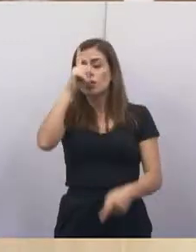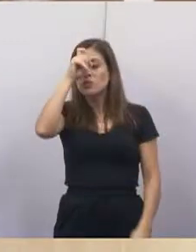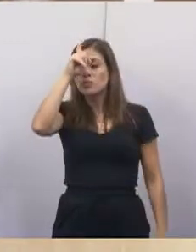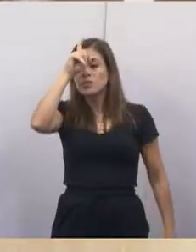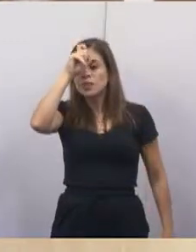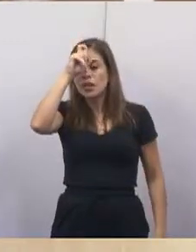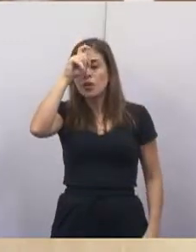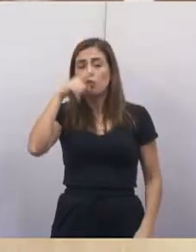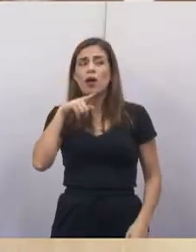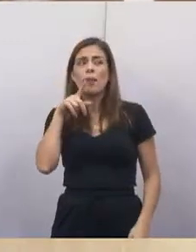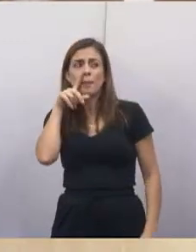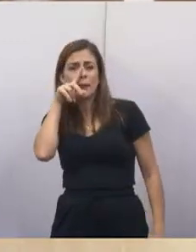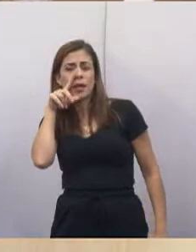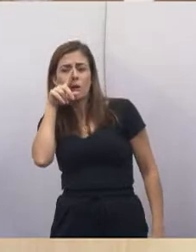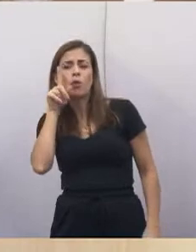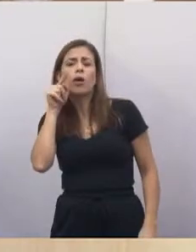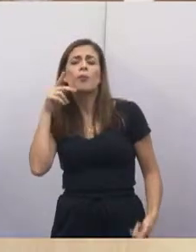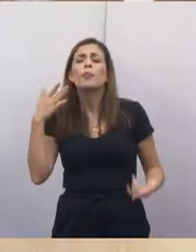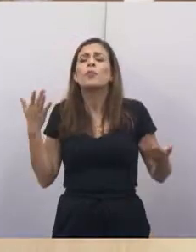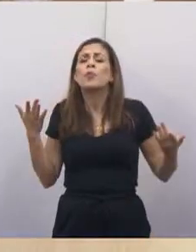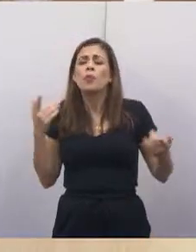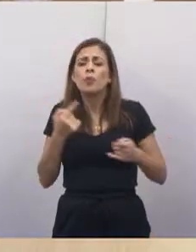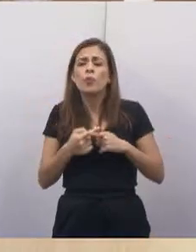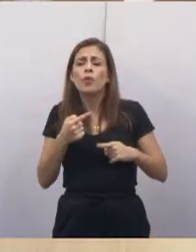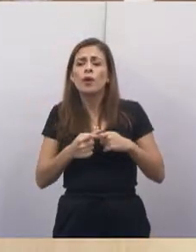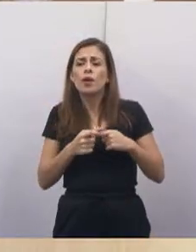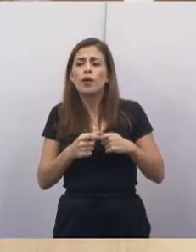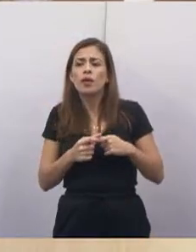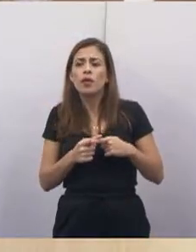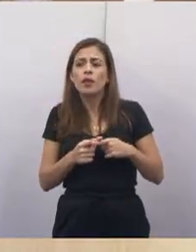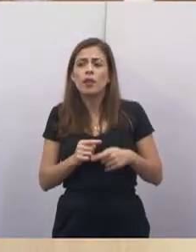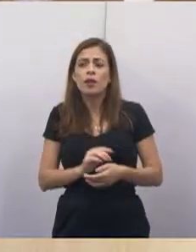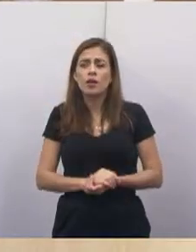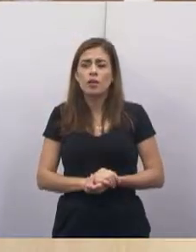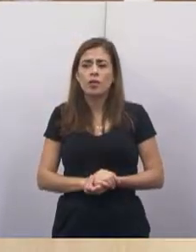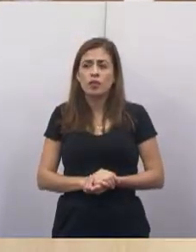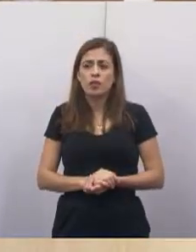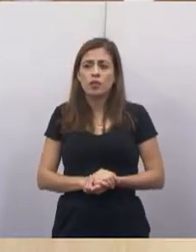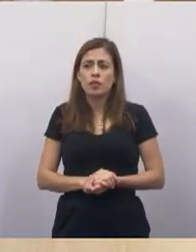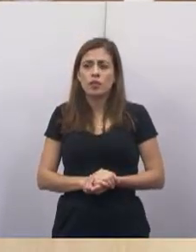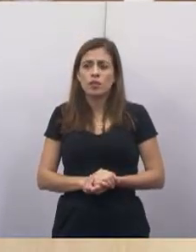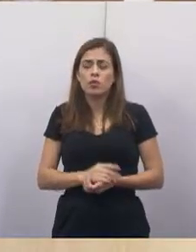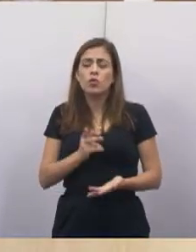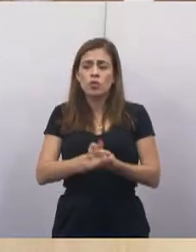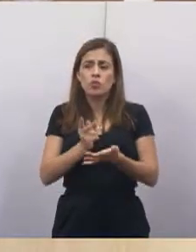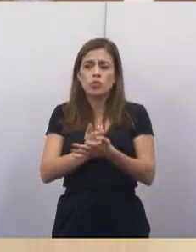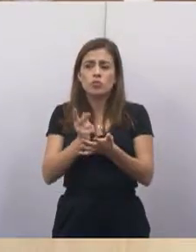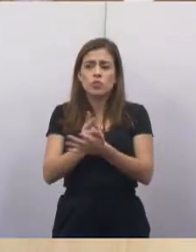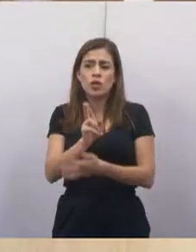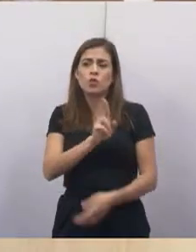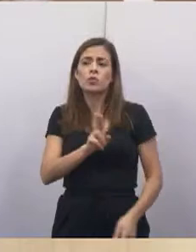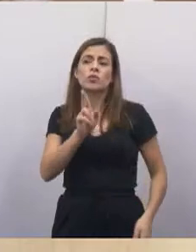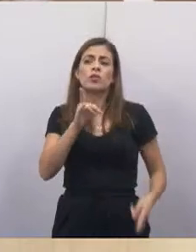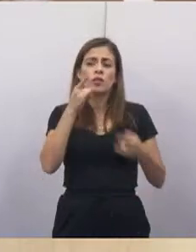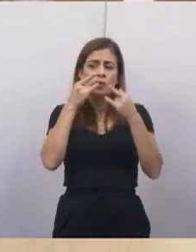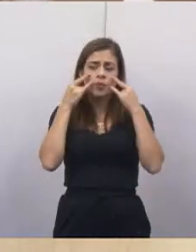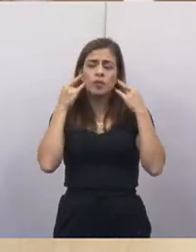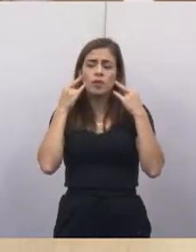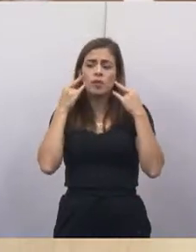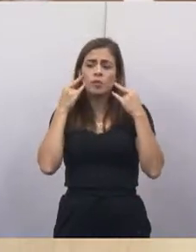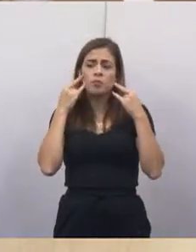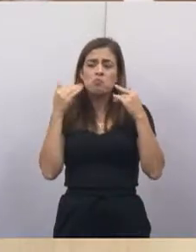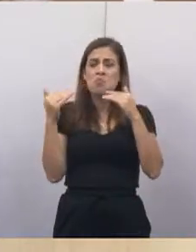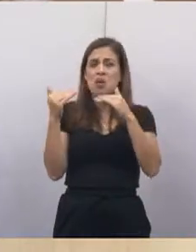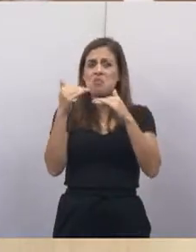local, então, tão perigoso assim? Eu acho que deveríamos continuar usando a máscara, então. Eu acho que não combina muito essa